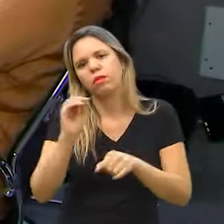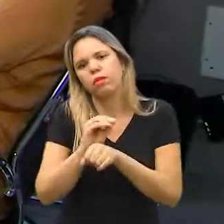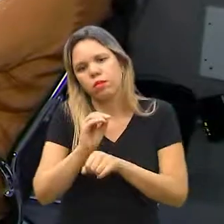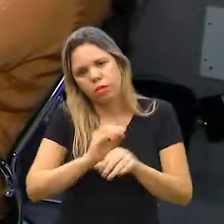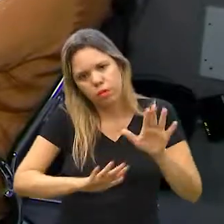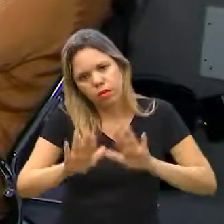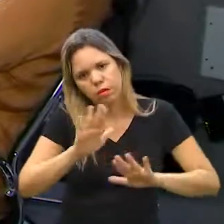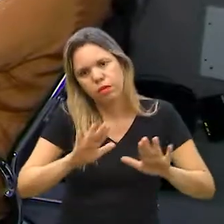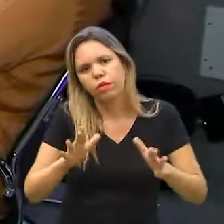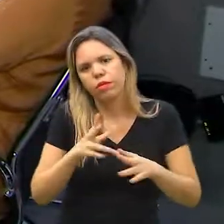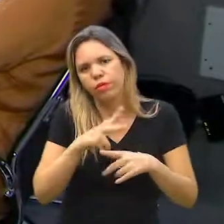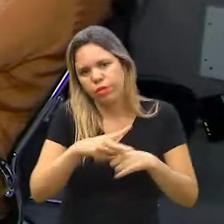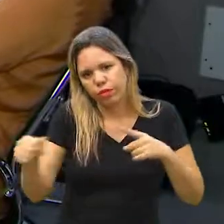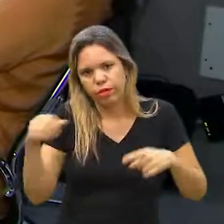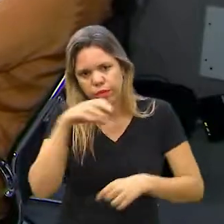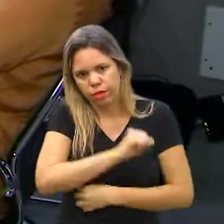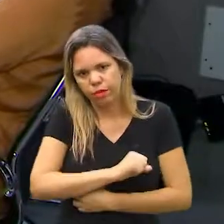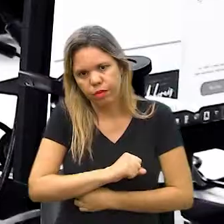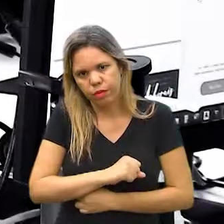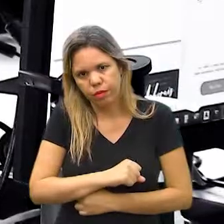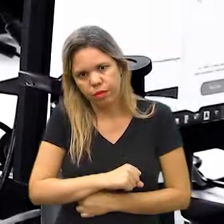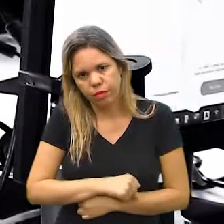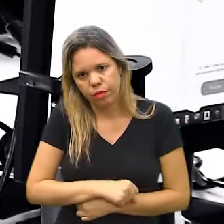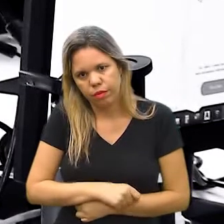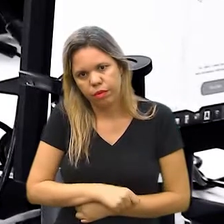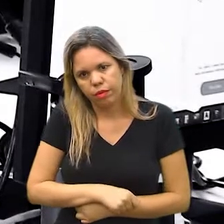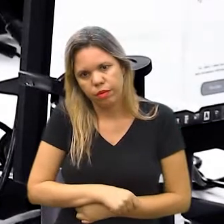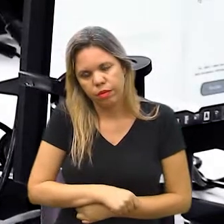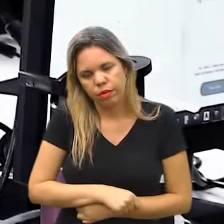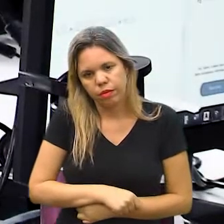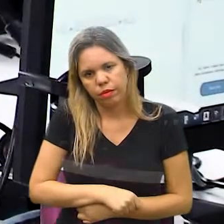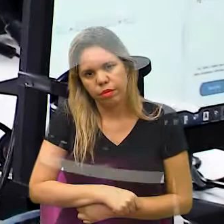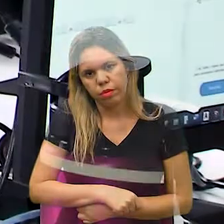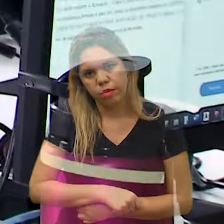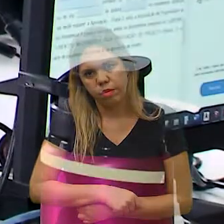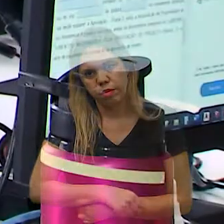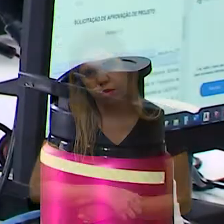e para gente sair dela o mais rápido possível e